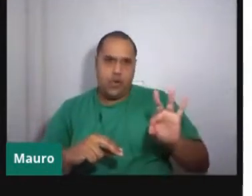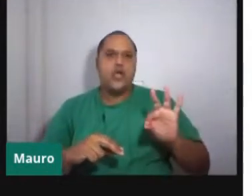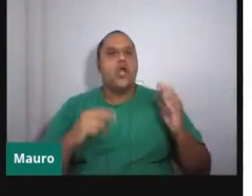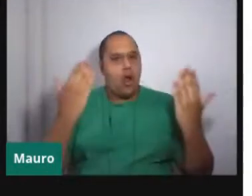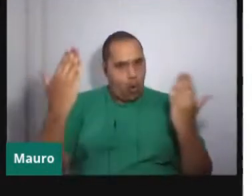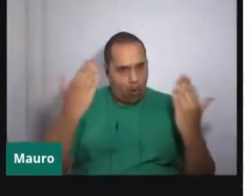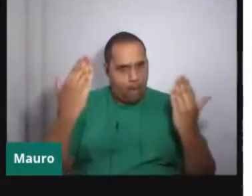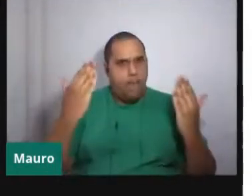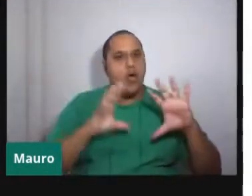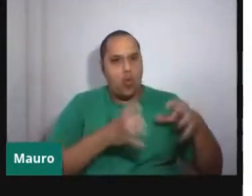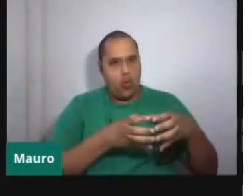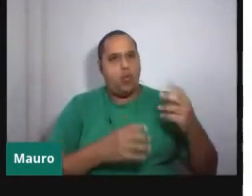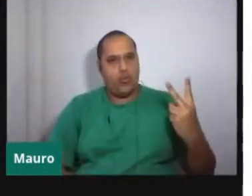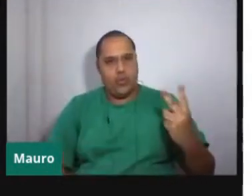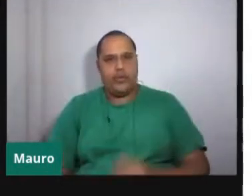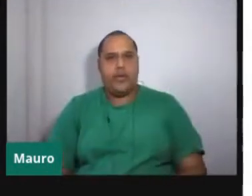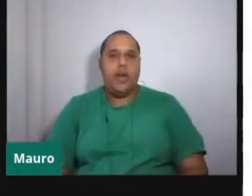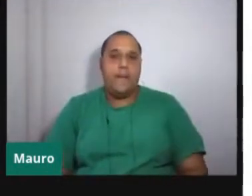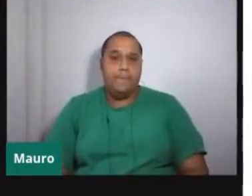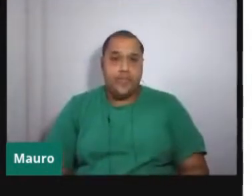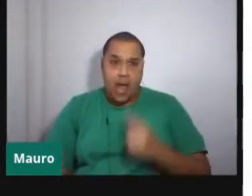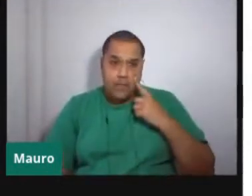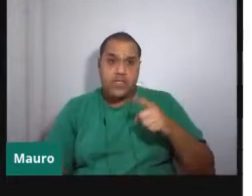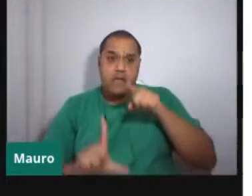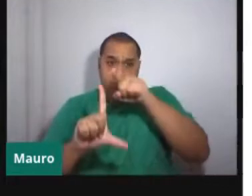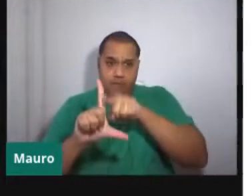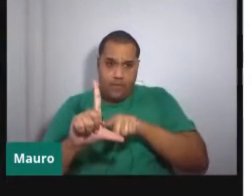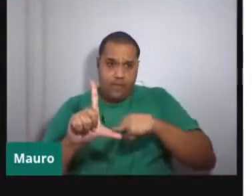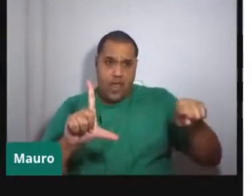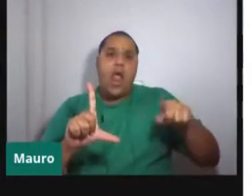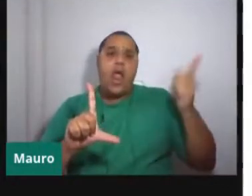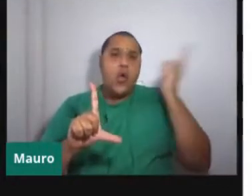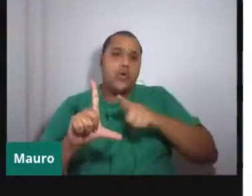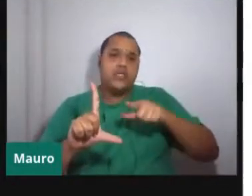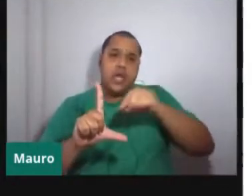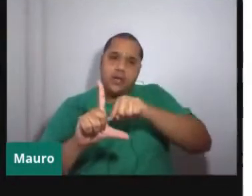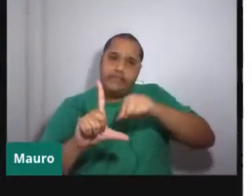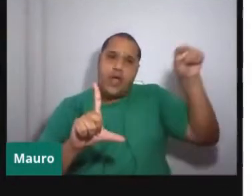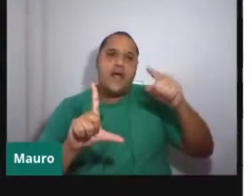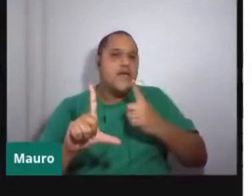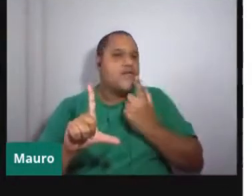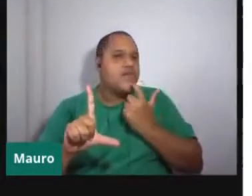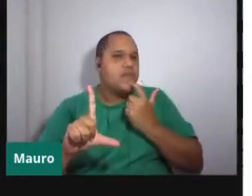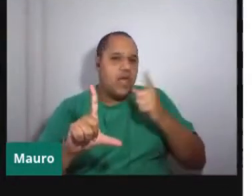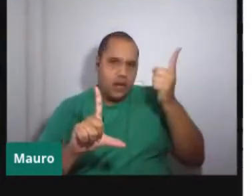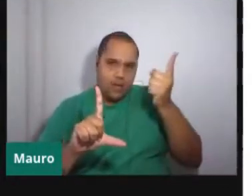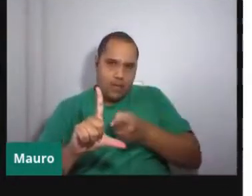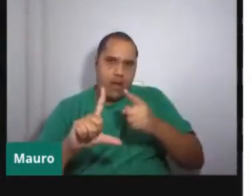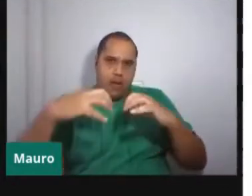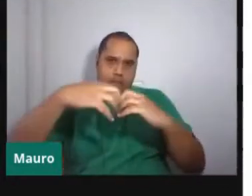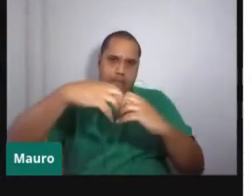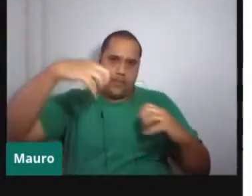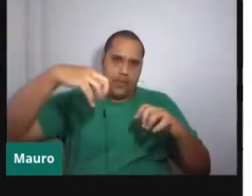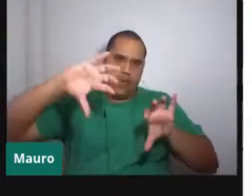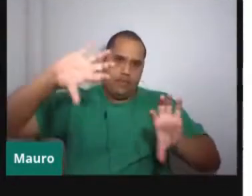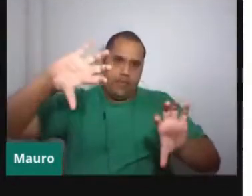classe 2. E aí não fica difícil, nesse plano cartesiano, eu traçar aqui uma reta, né, que separe esses dois.